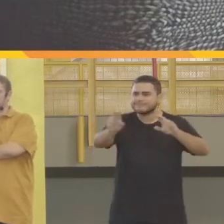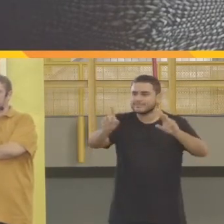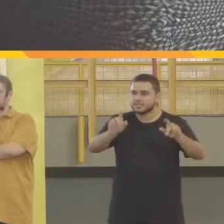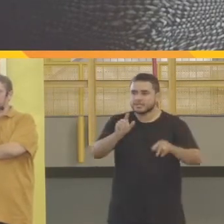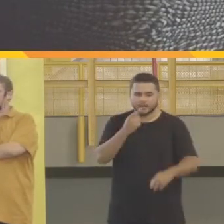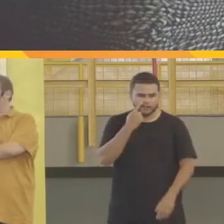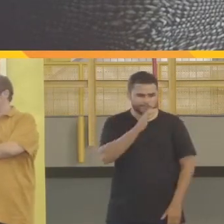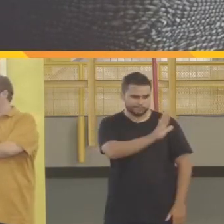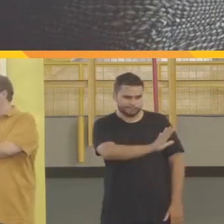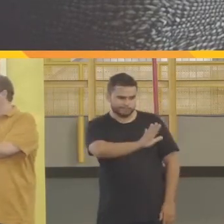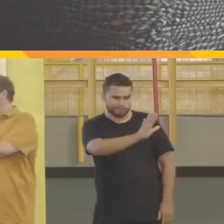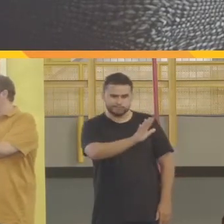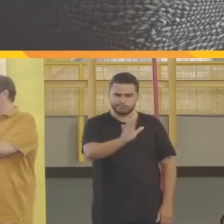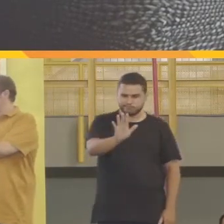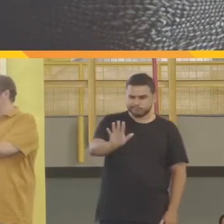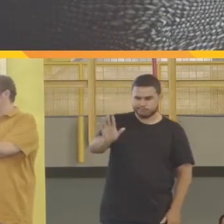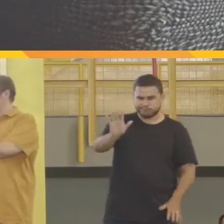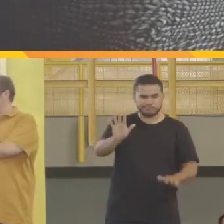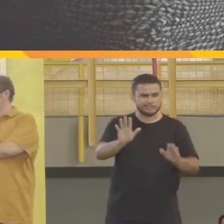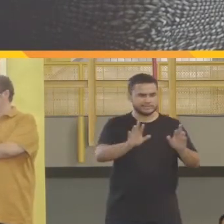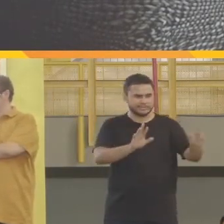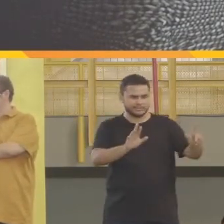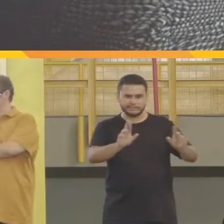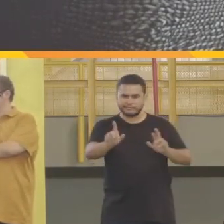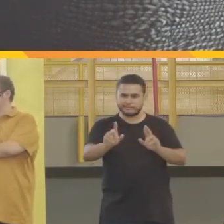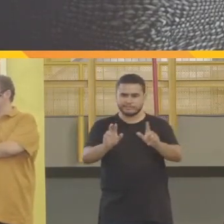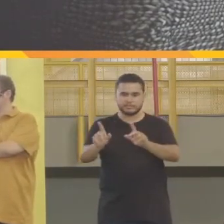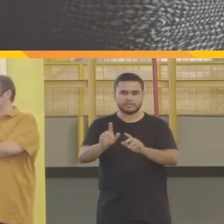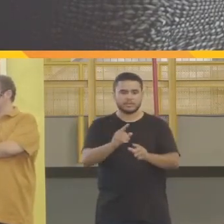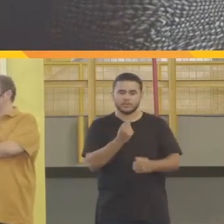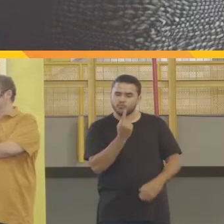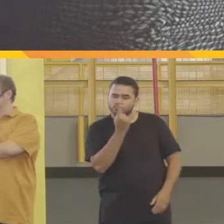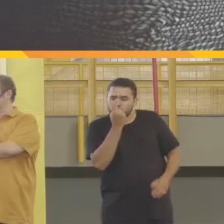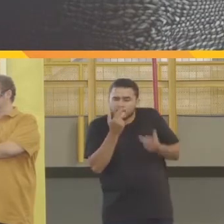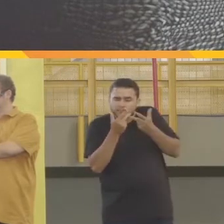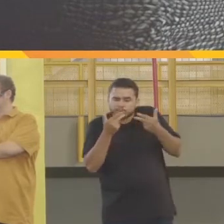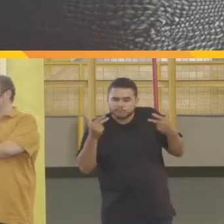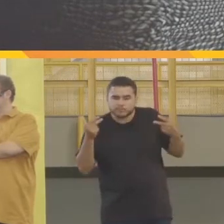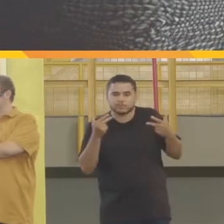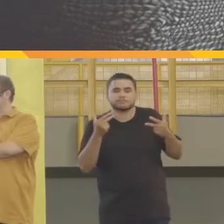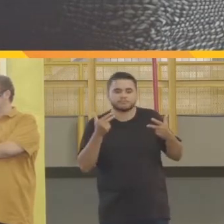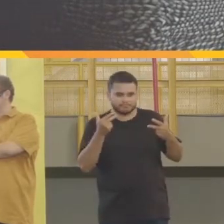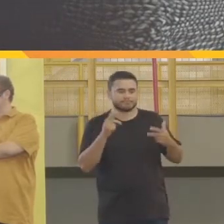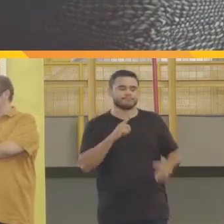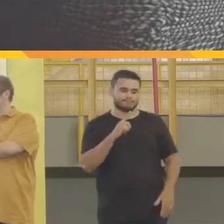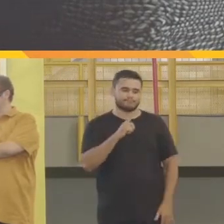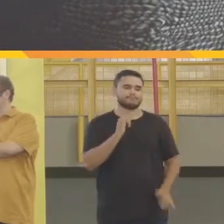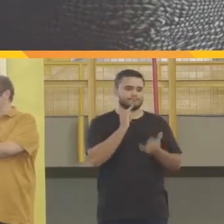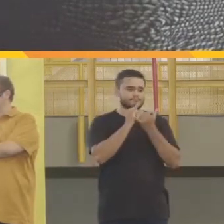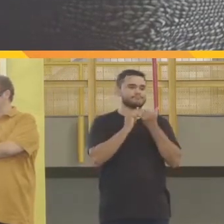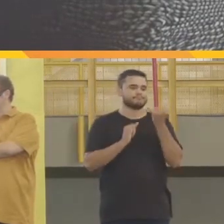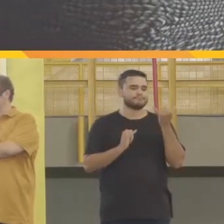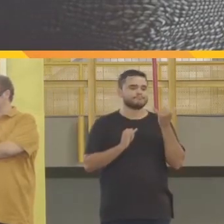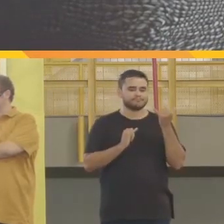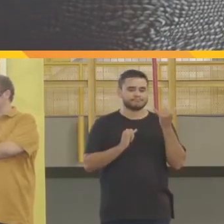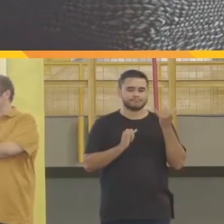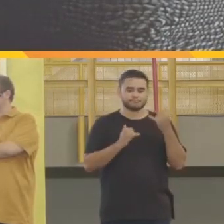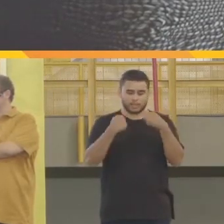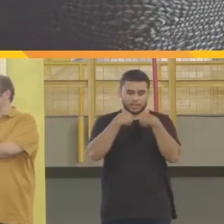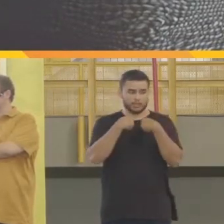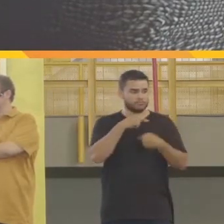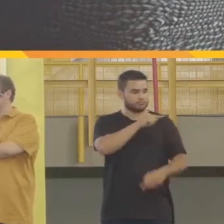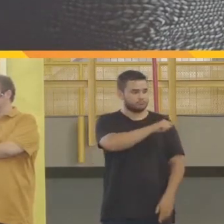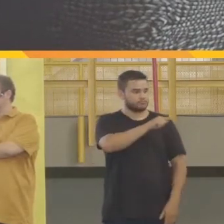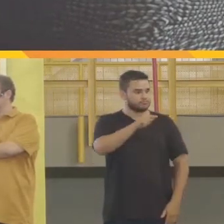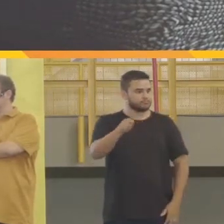que em meio a tantas diferenças, pelo menos uma coisa eu, você, cada um de